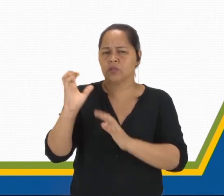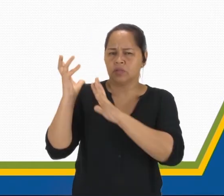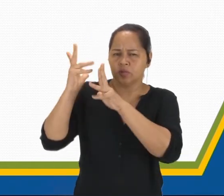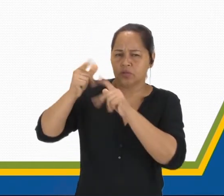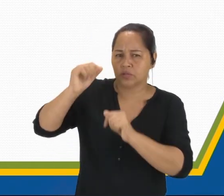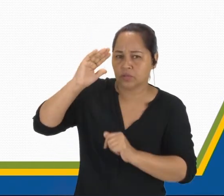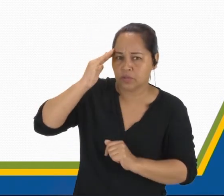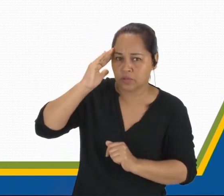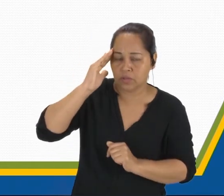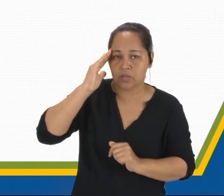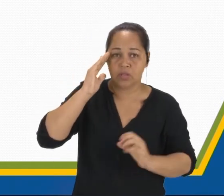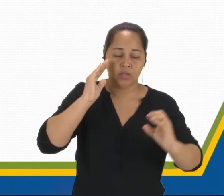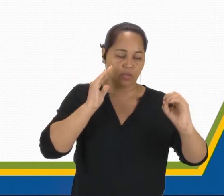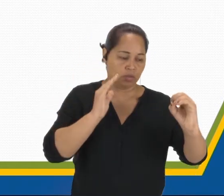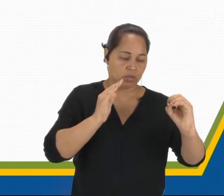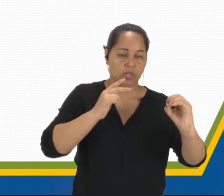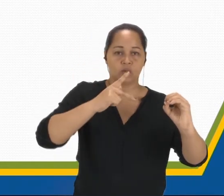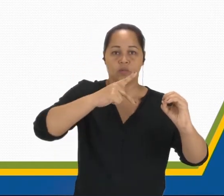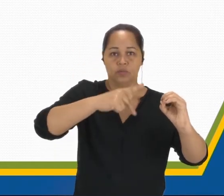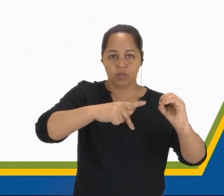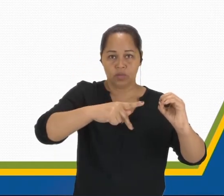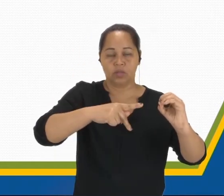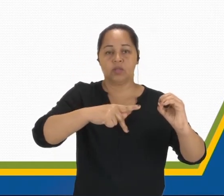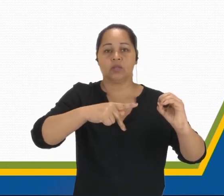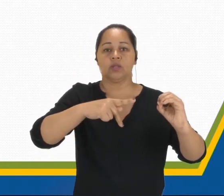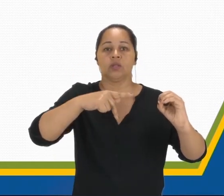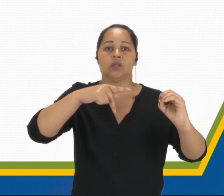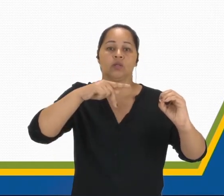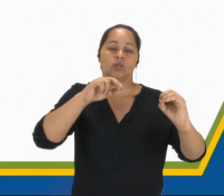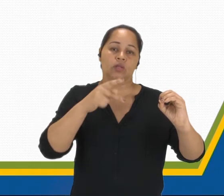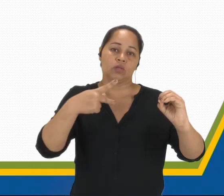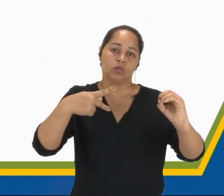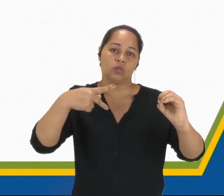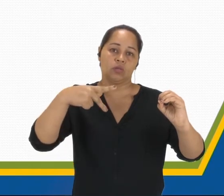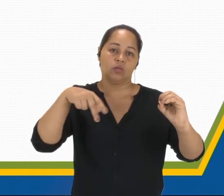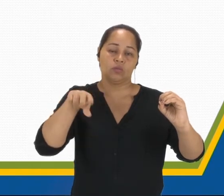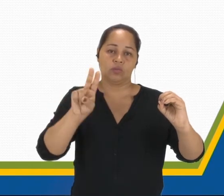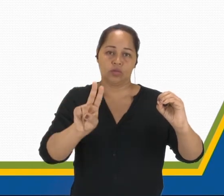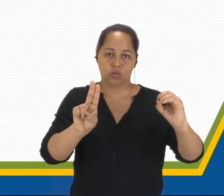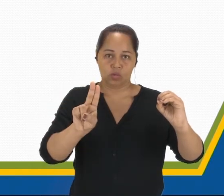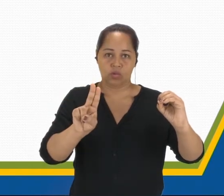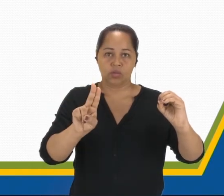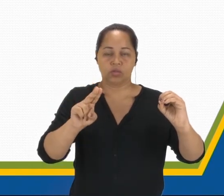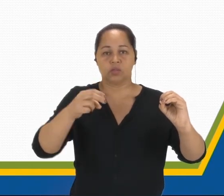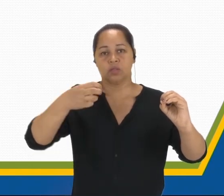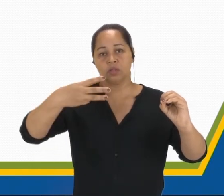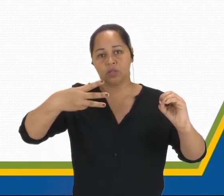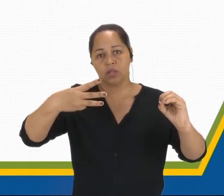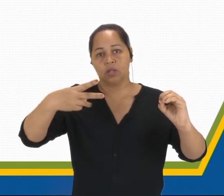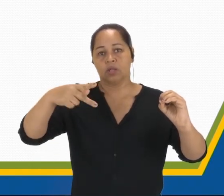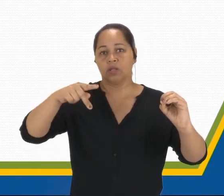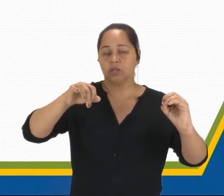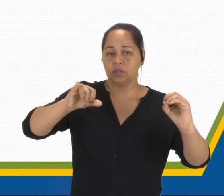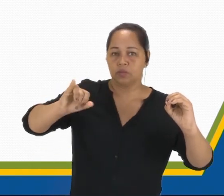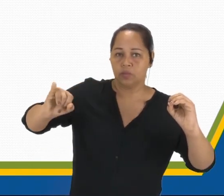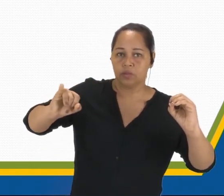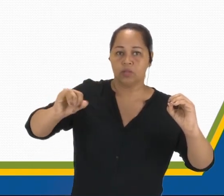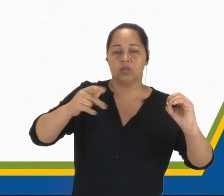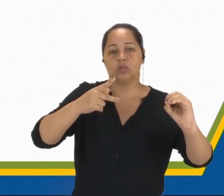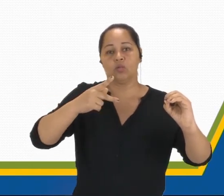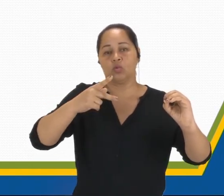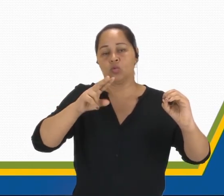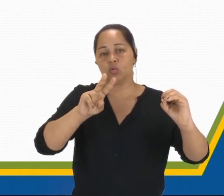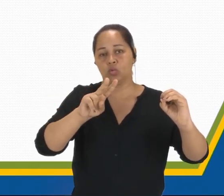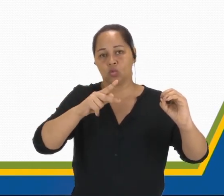são justamente os valores do ciclo trigonométrico. Para a gente ter um pouco dessa visão. Na função seno e cosseno, esses valores têm